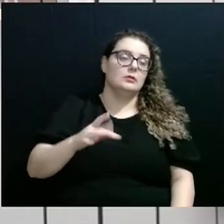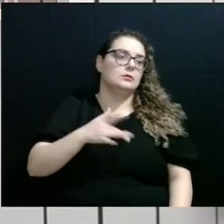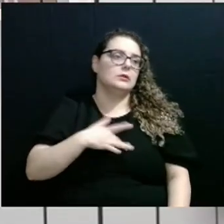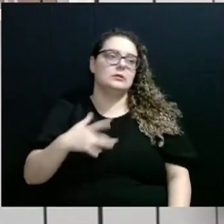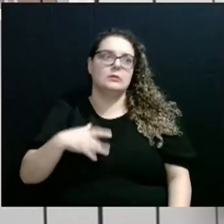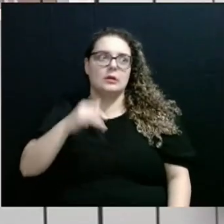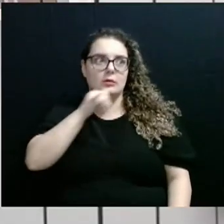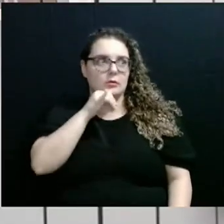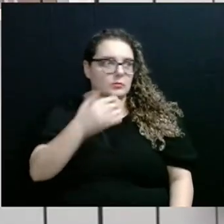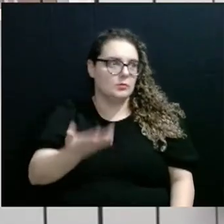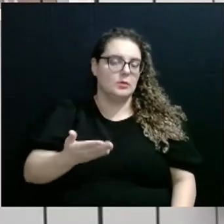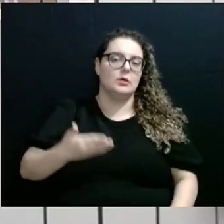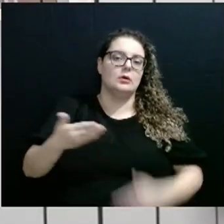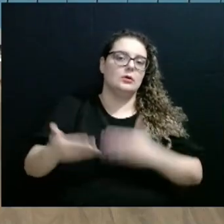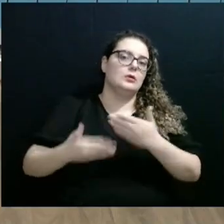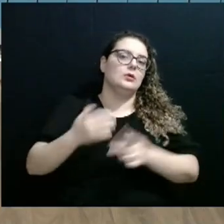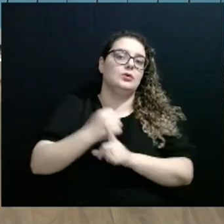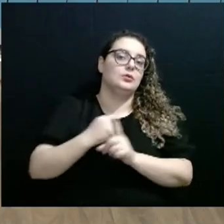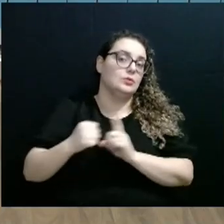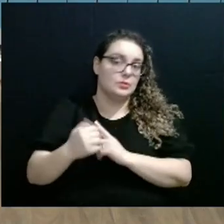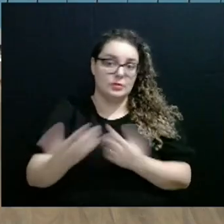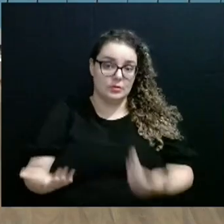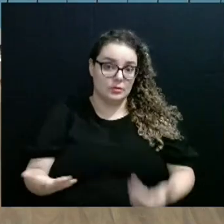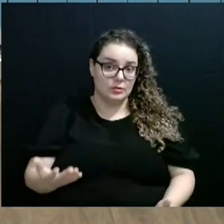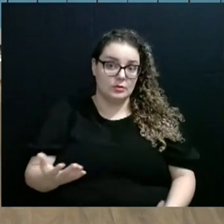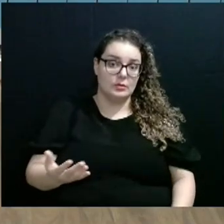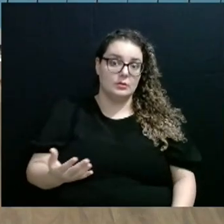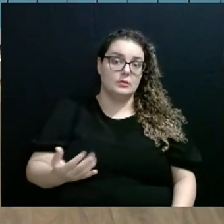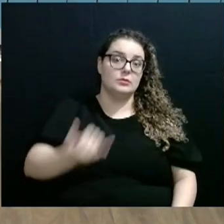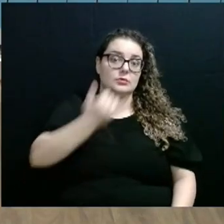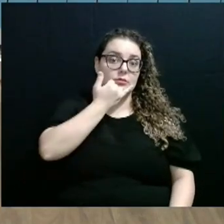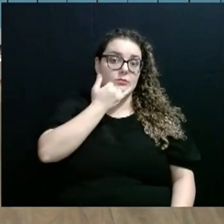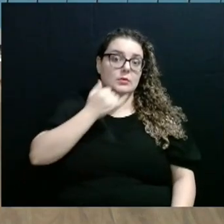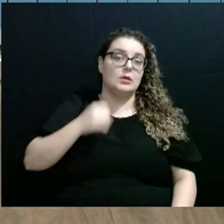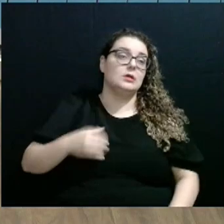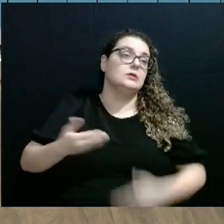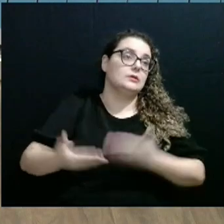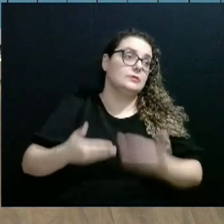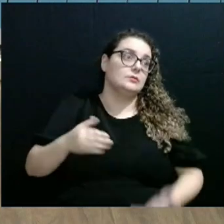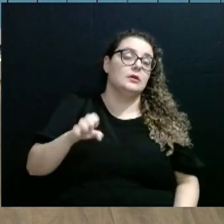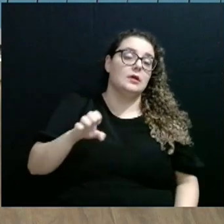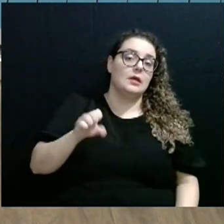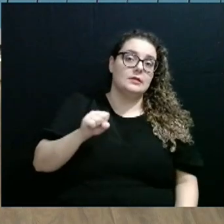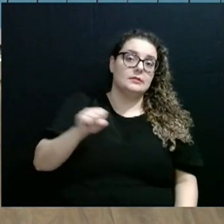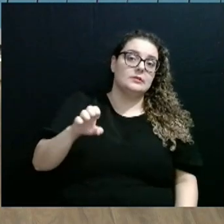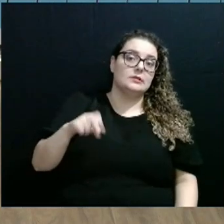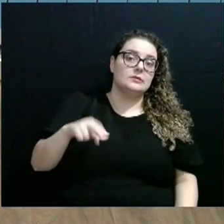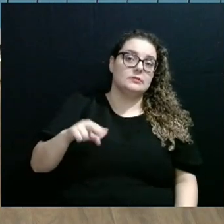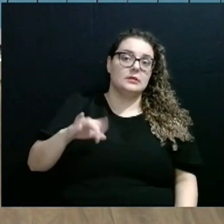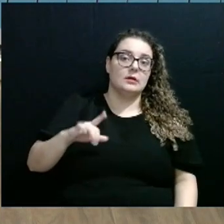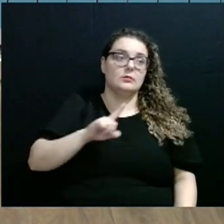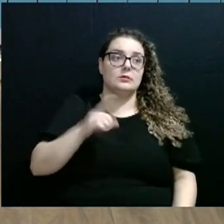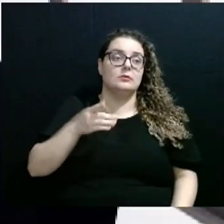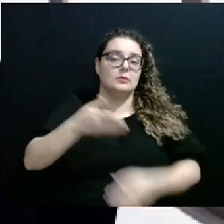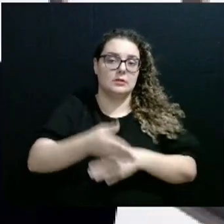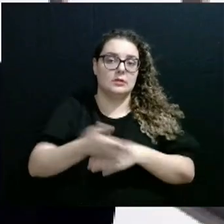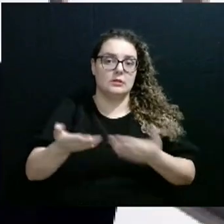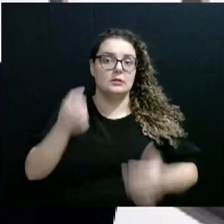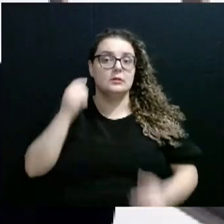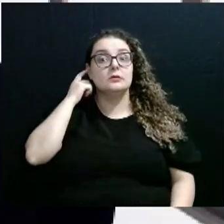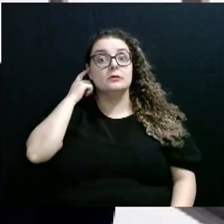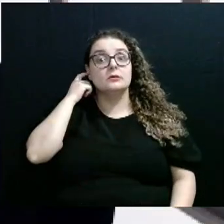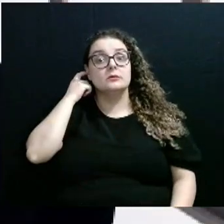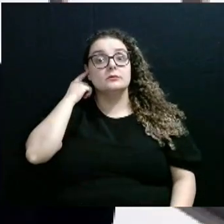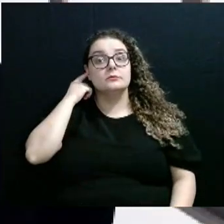serviços sociais essenciais, desculpas, e aí não entraria nessa questão? Não, a rigor, como